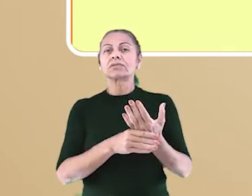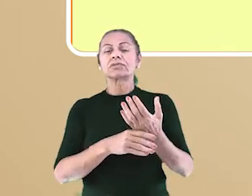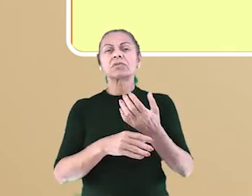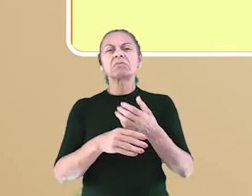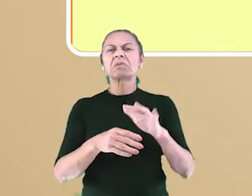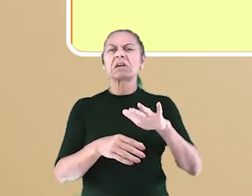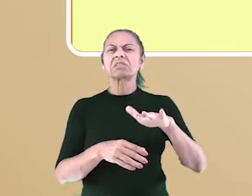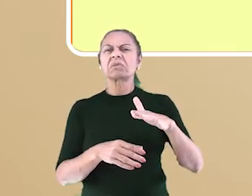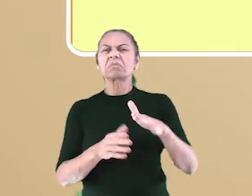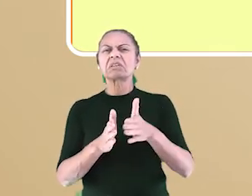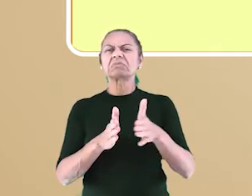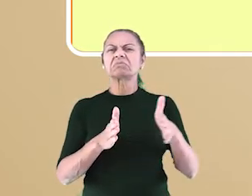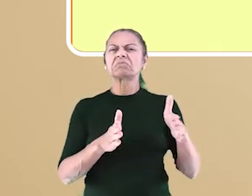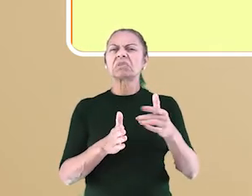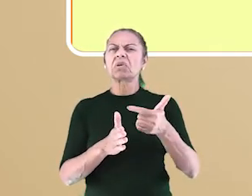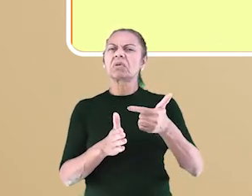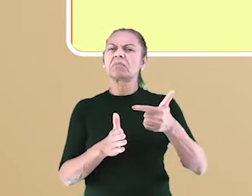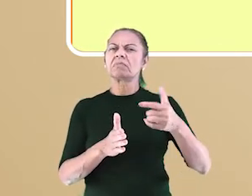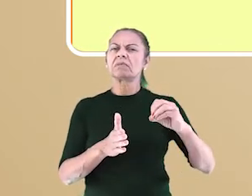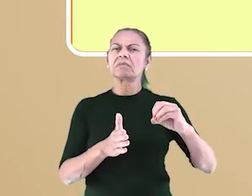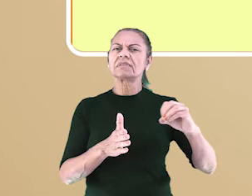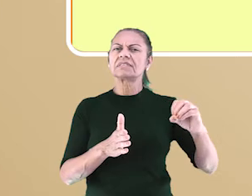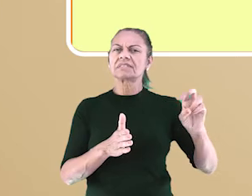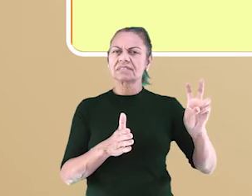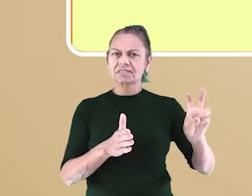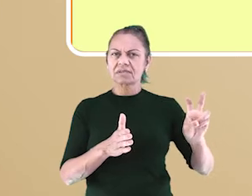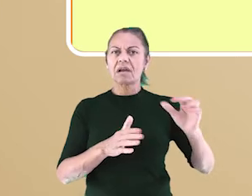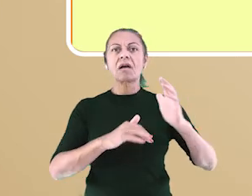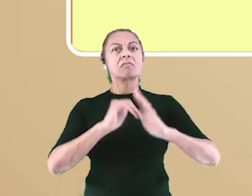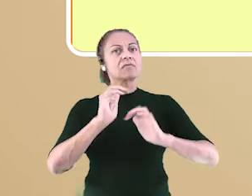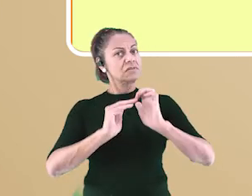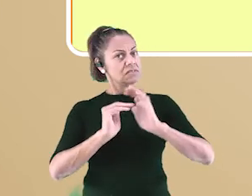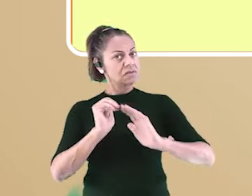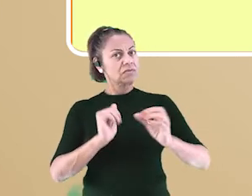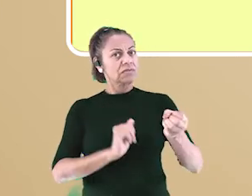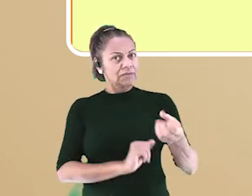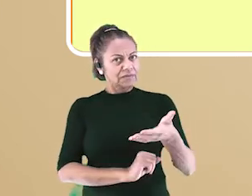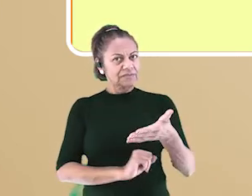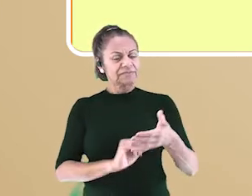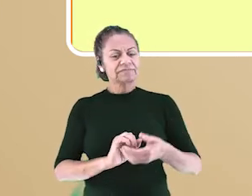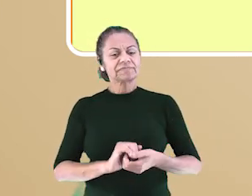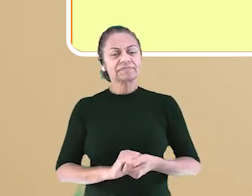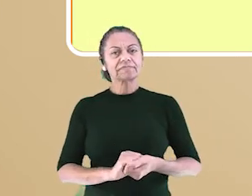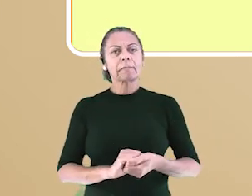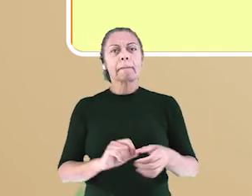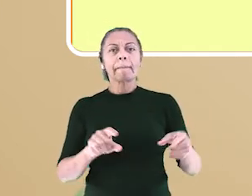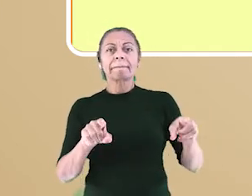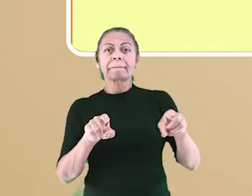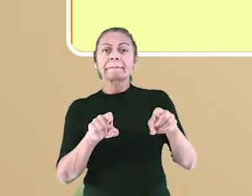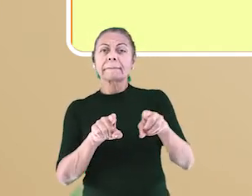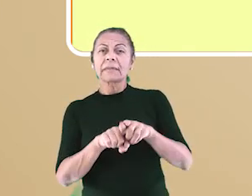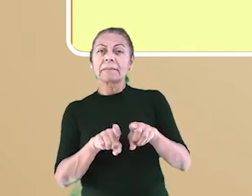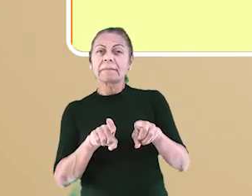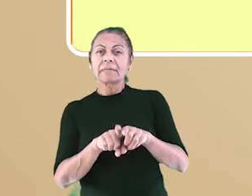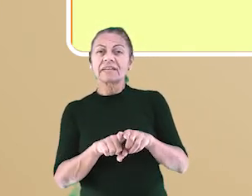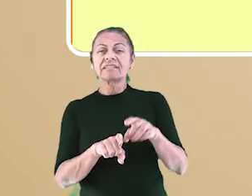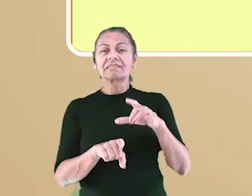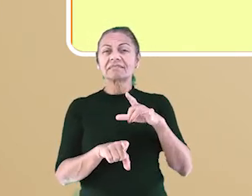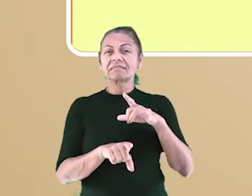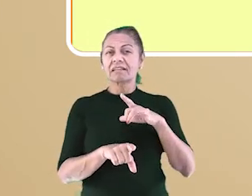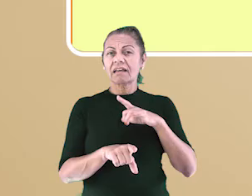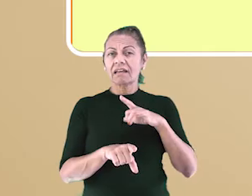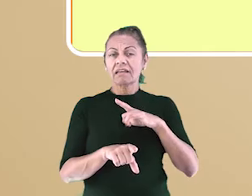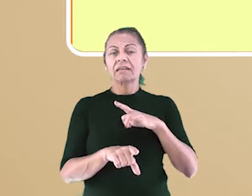nos divertir. Essa profissão surgiu em meados de 2005, ou seja, ela é relativamente